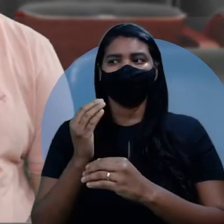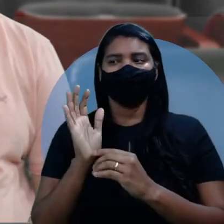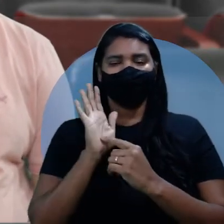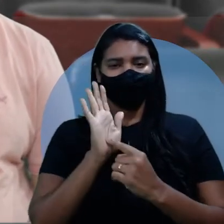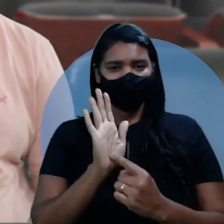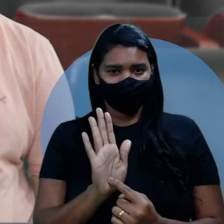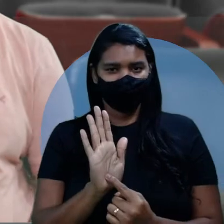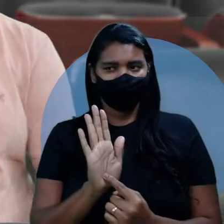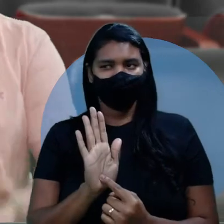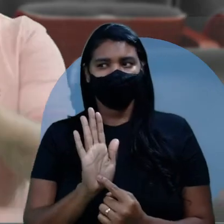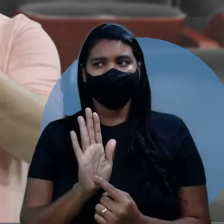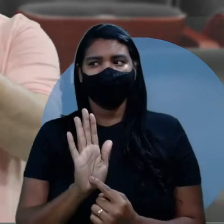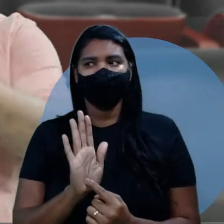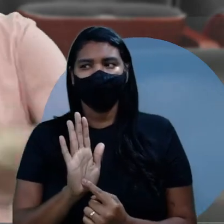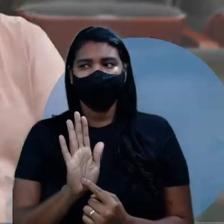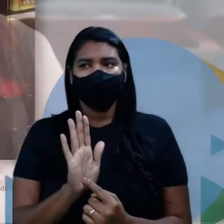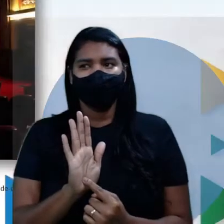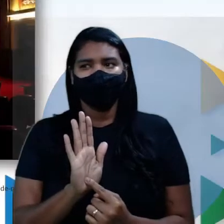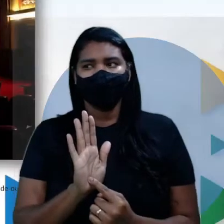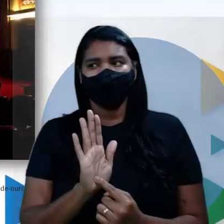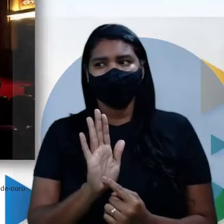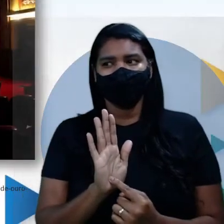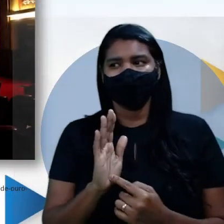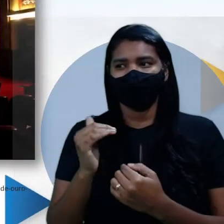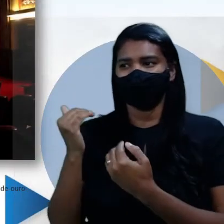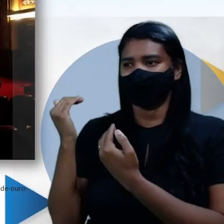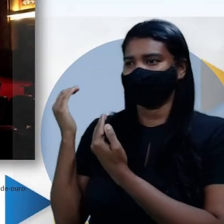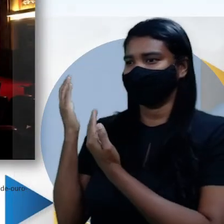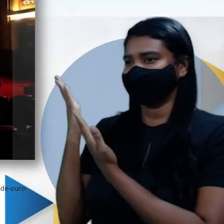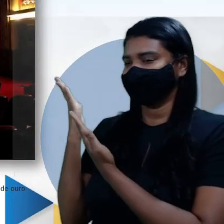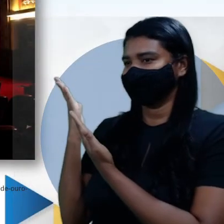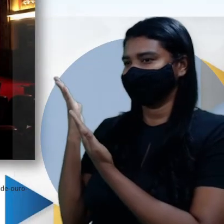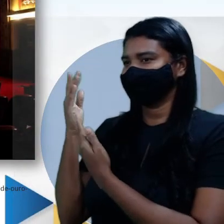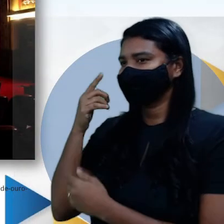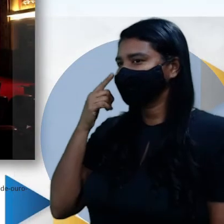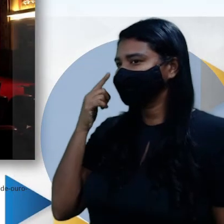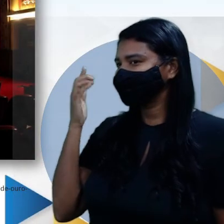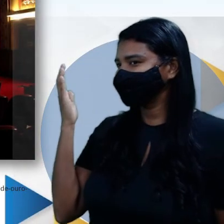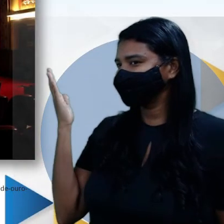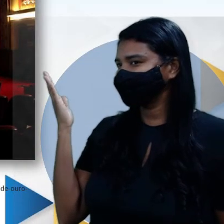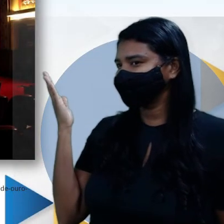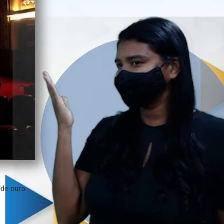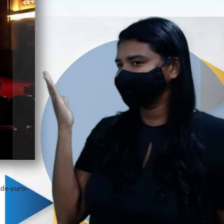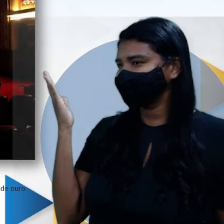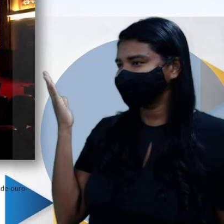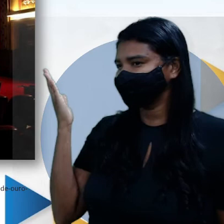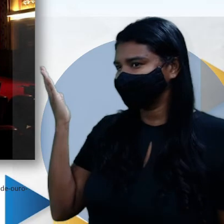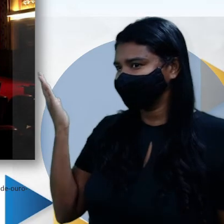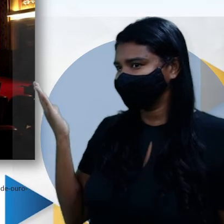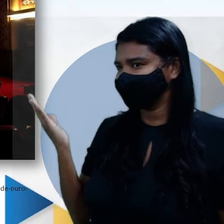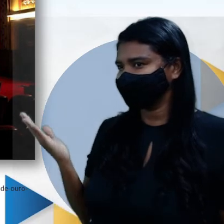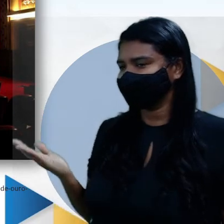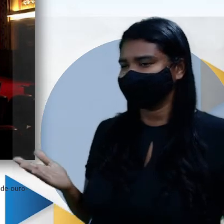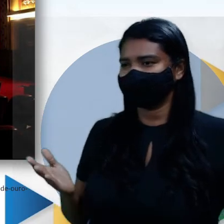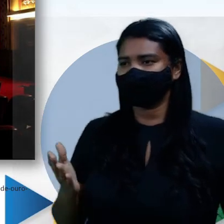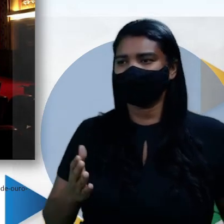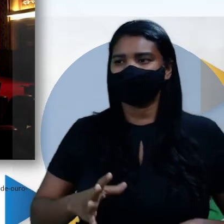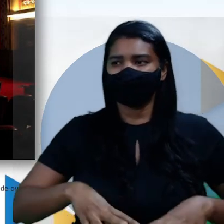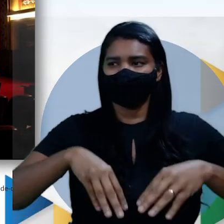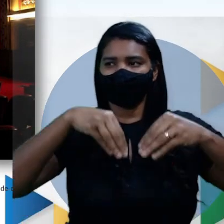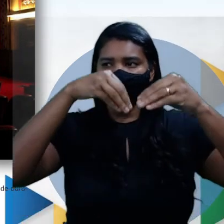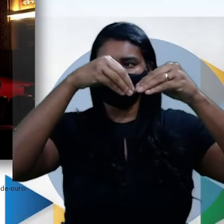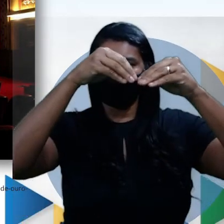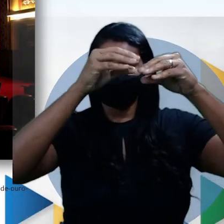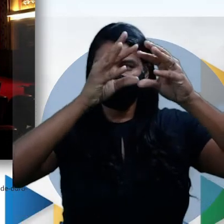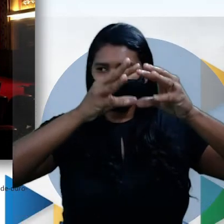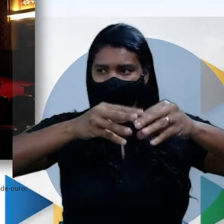aí, mais uma vez, ele tem uma cortina, né, que justamente